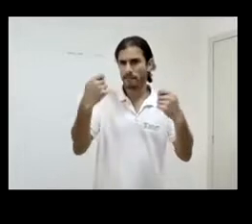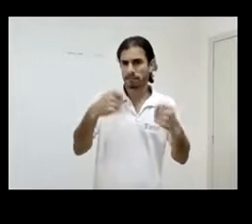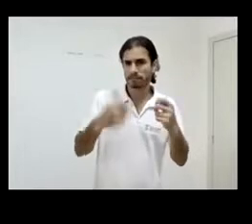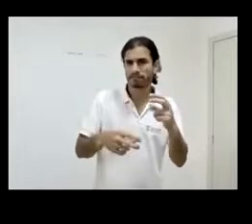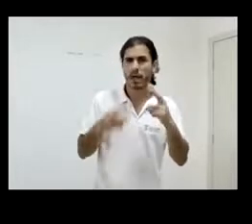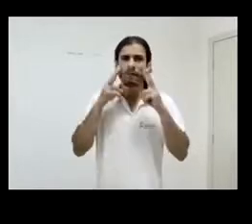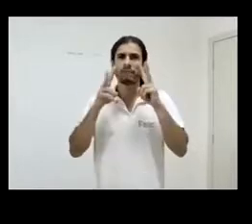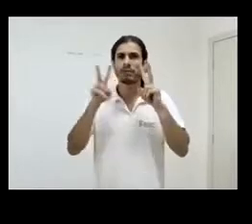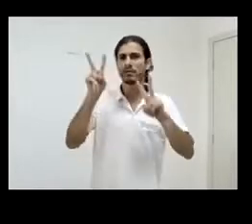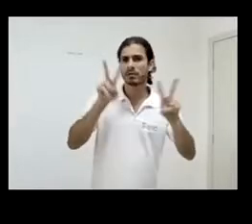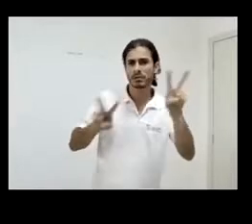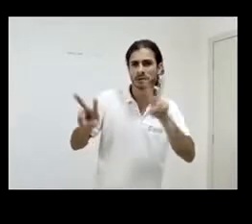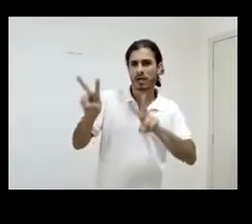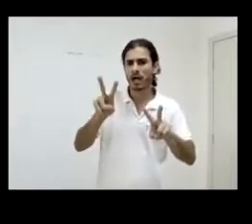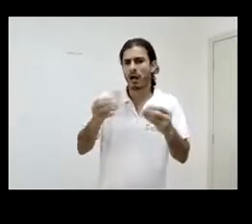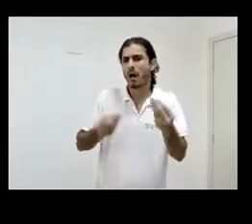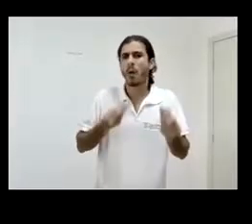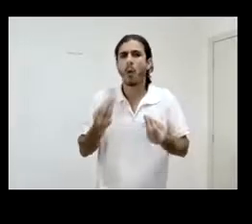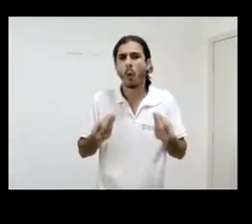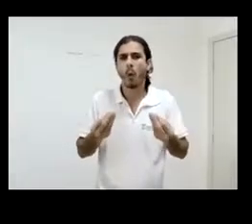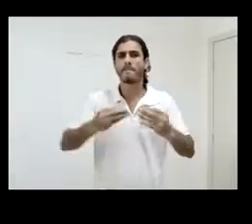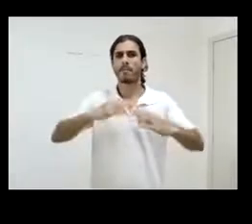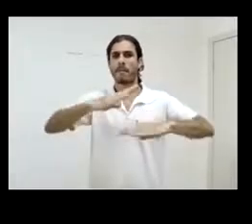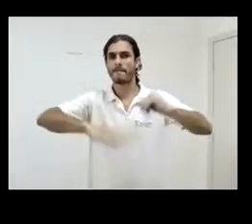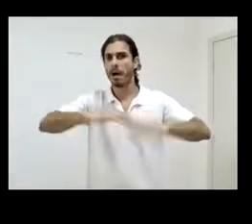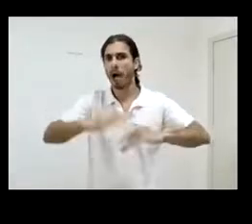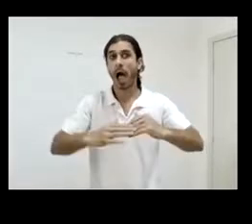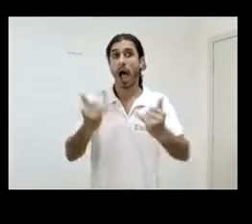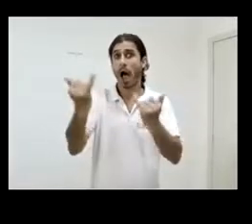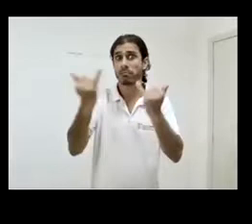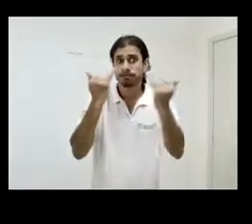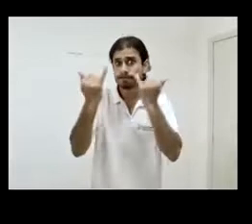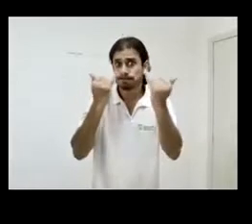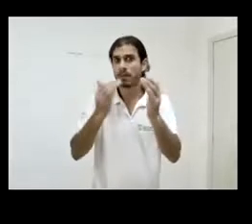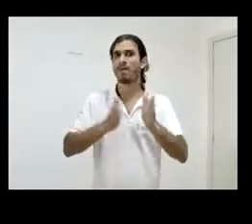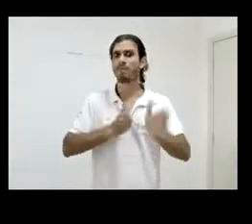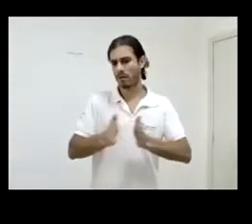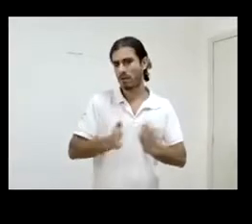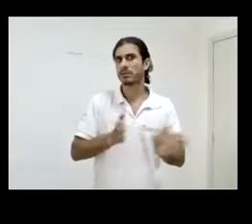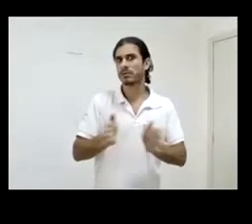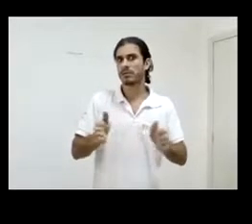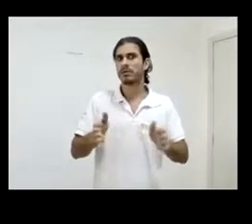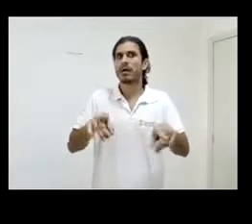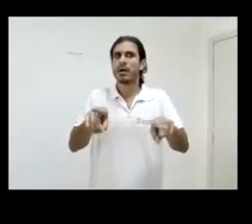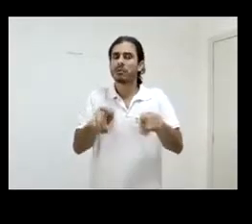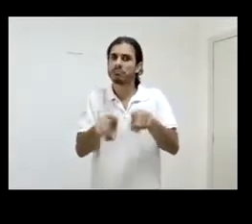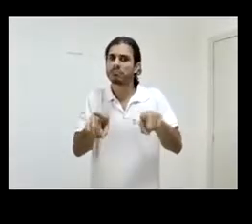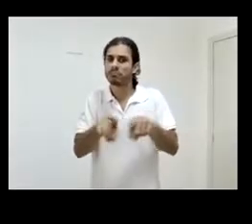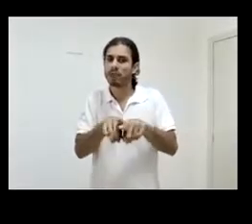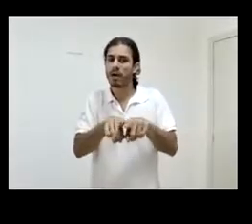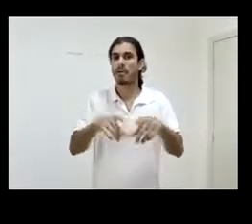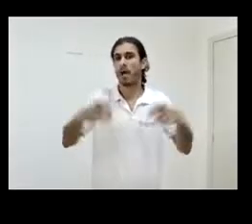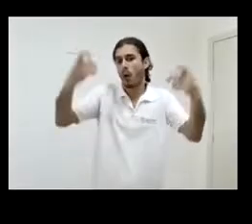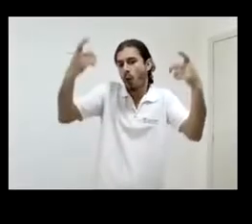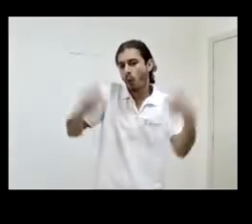se preocupar em tornar acessível a informação e o espaço físico da biblioteca, né, que isso